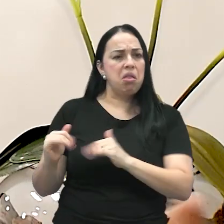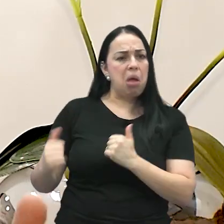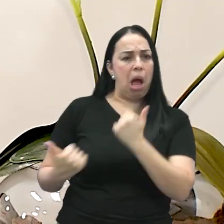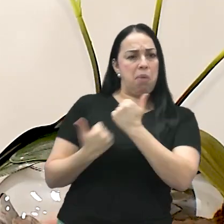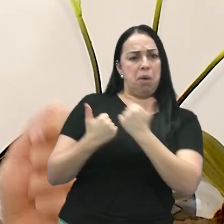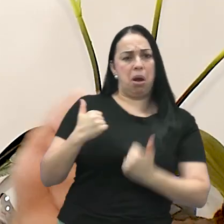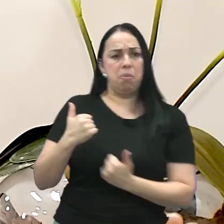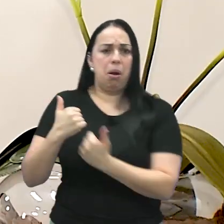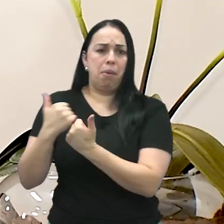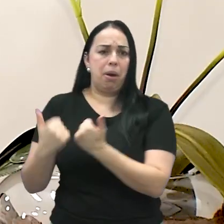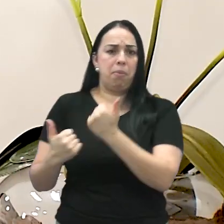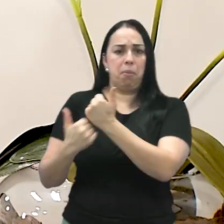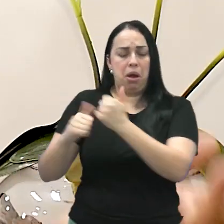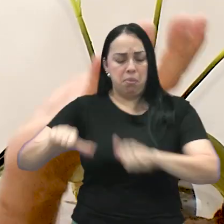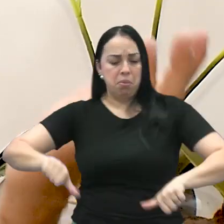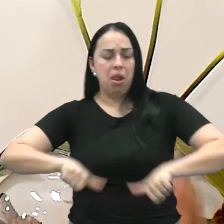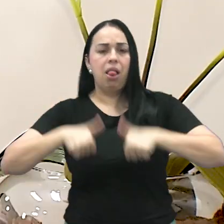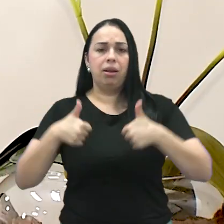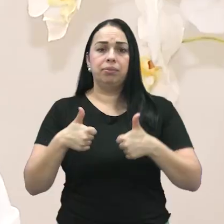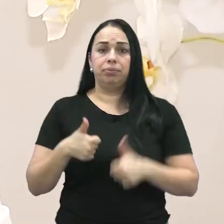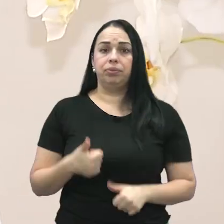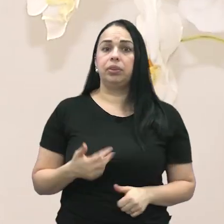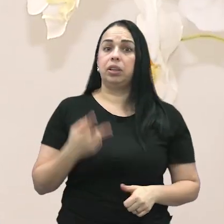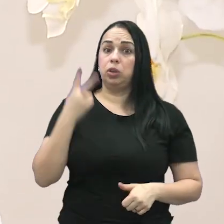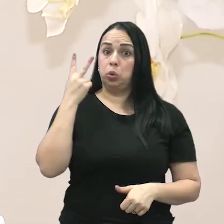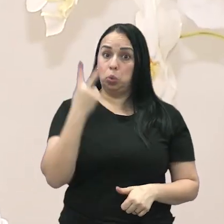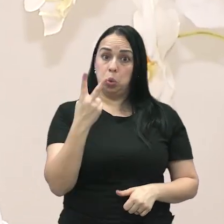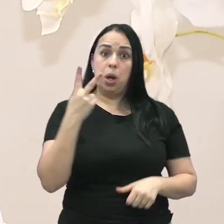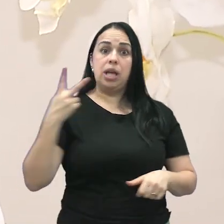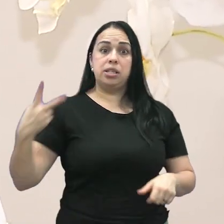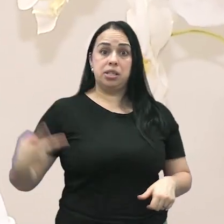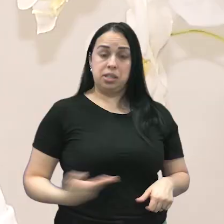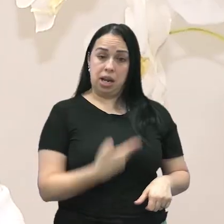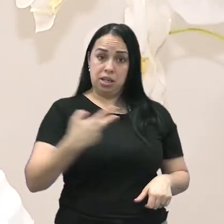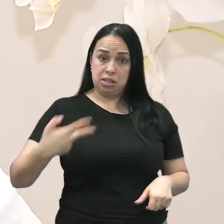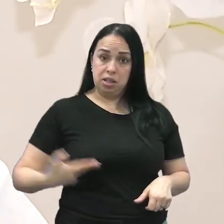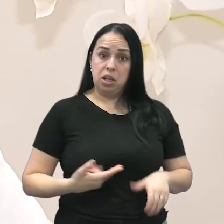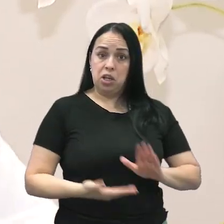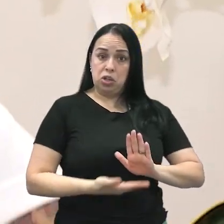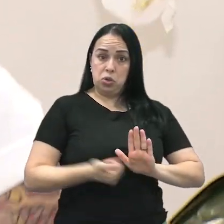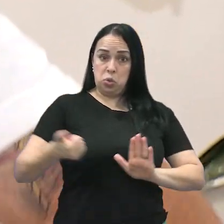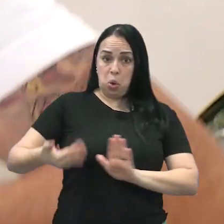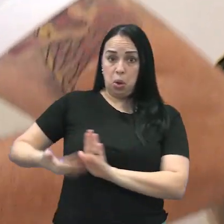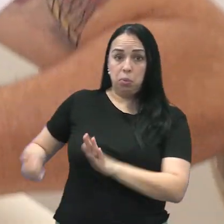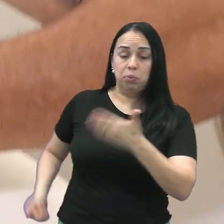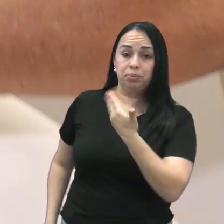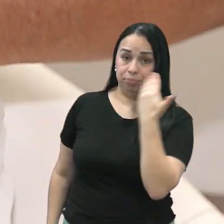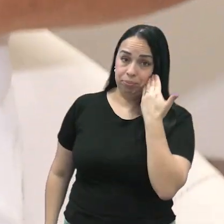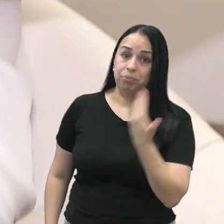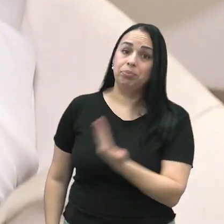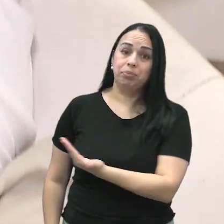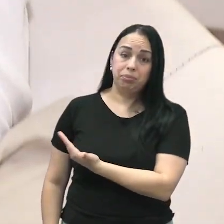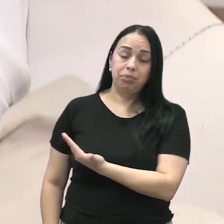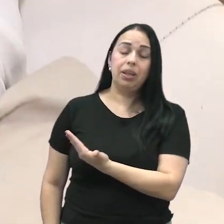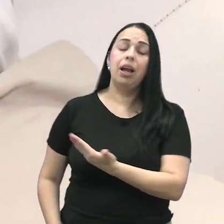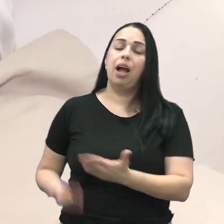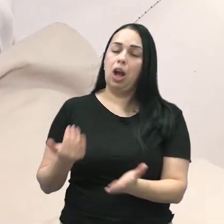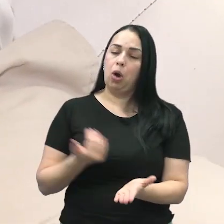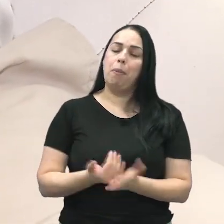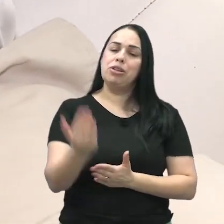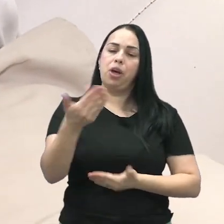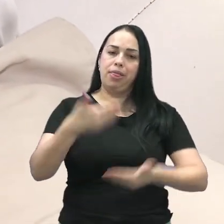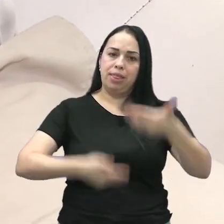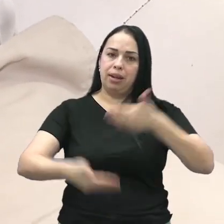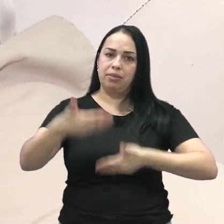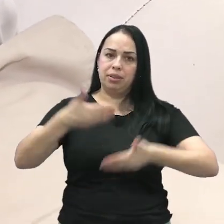um ajuda o outro. Nessa força aí você vai erguer. Depois de 2 cirurgias para extrair os cânceres, Sebastião passou por um